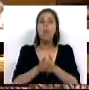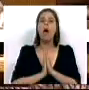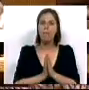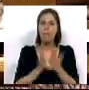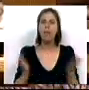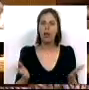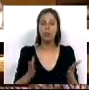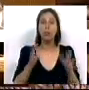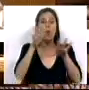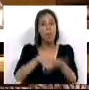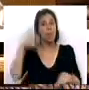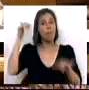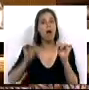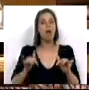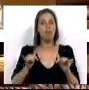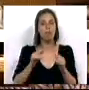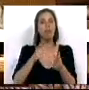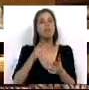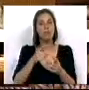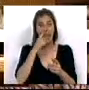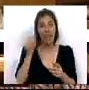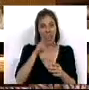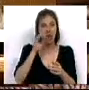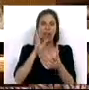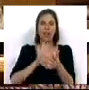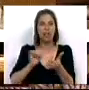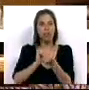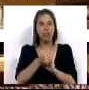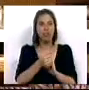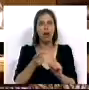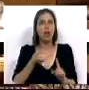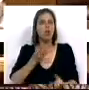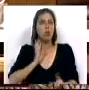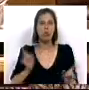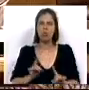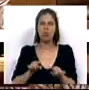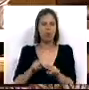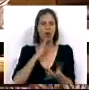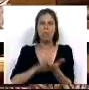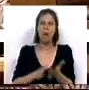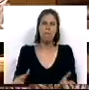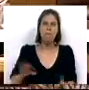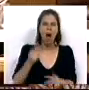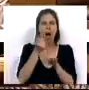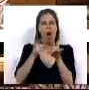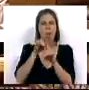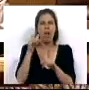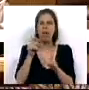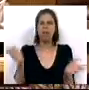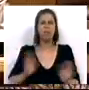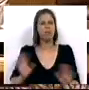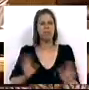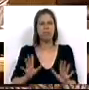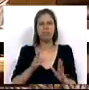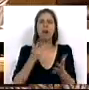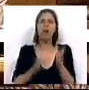apelo é para que o Parlamento repare esse erro. Não sujeite o setor da restauração a mais um aumento do IVA